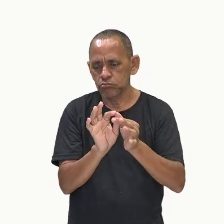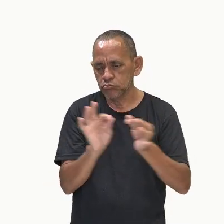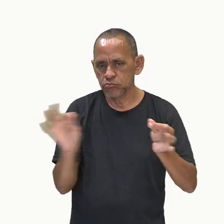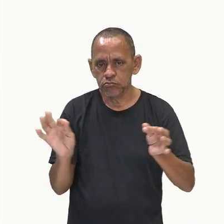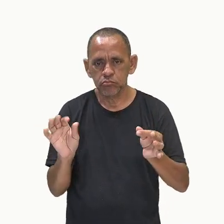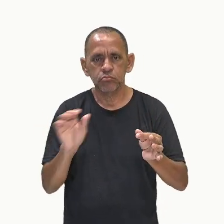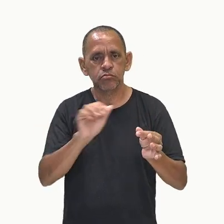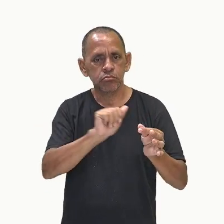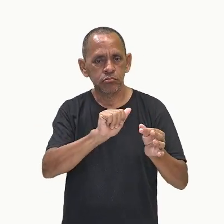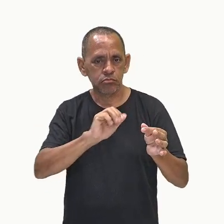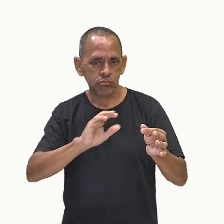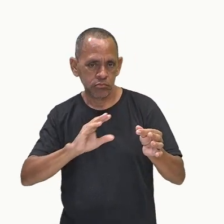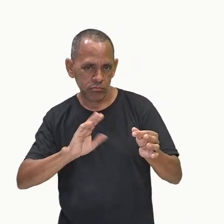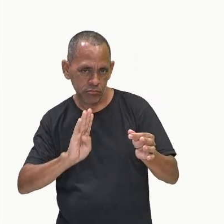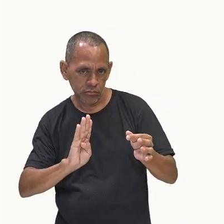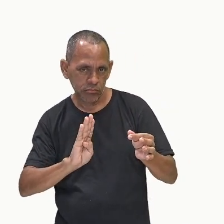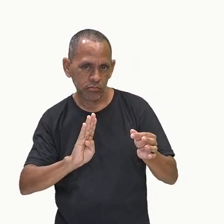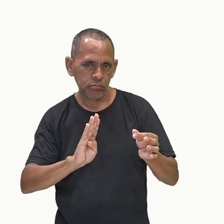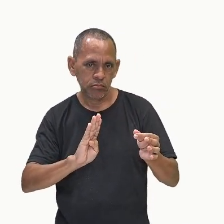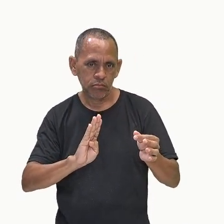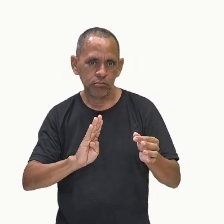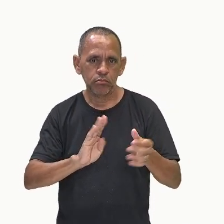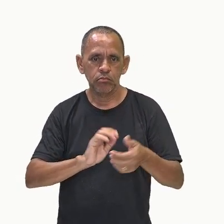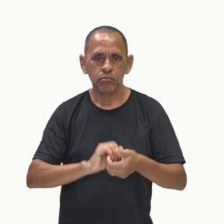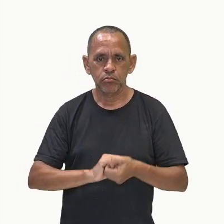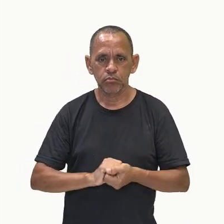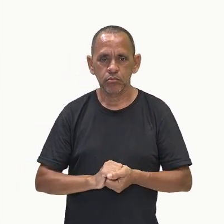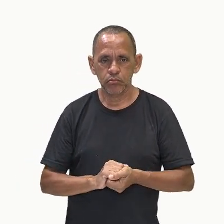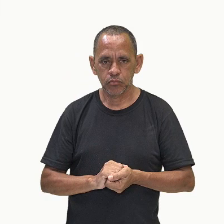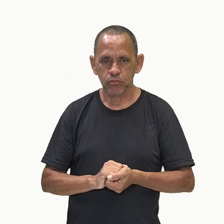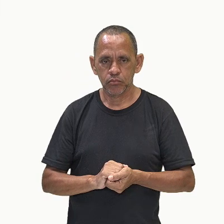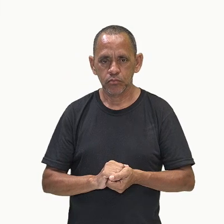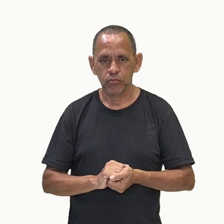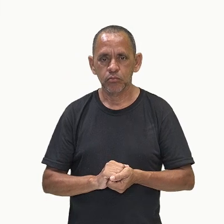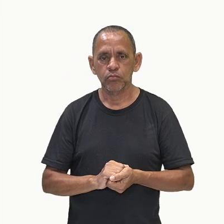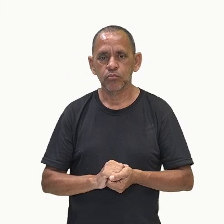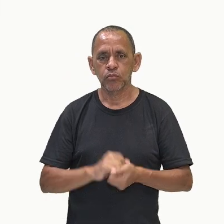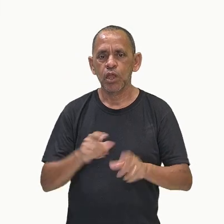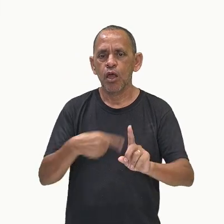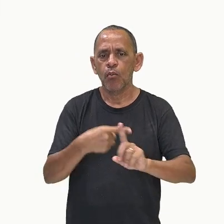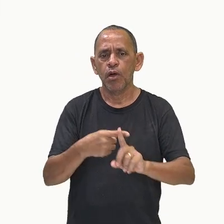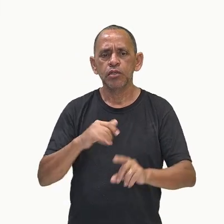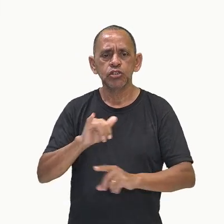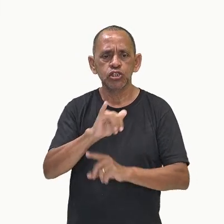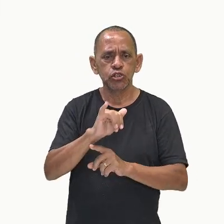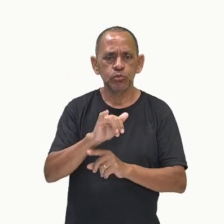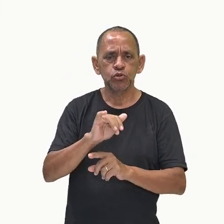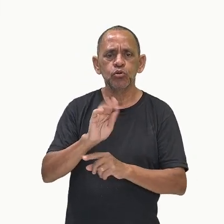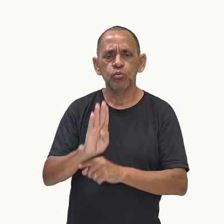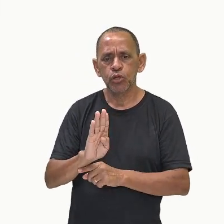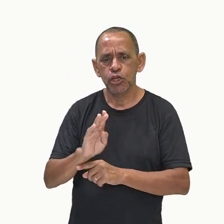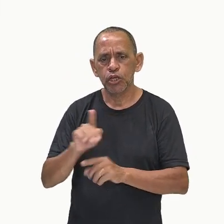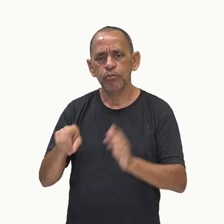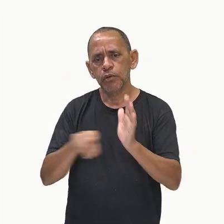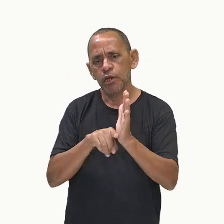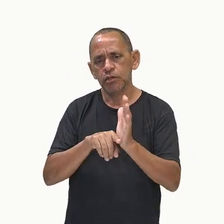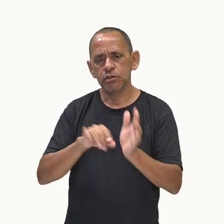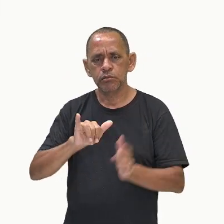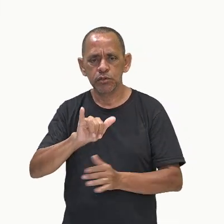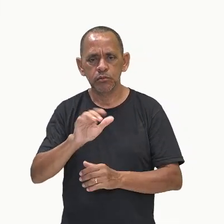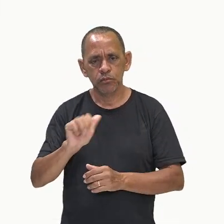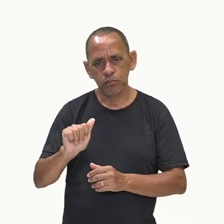a xb menos xa ao quadrado mais yb menos ya ao